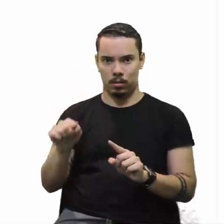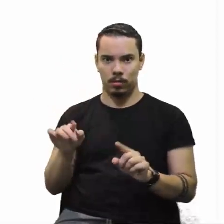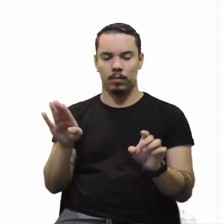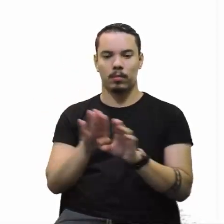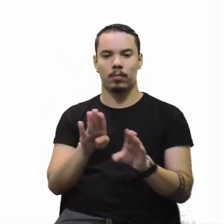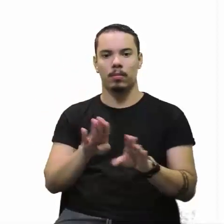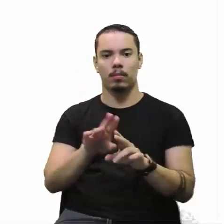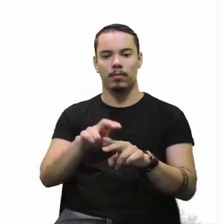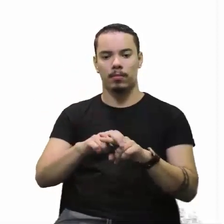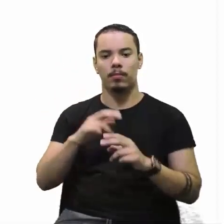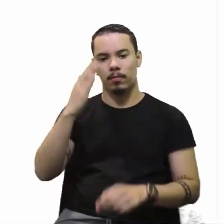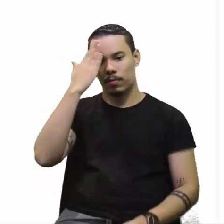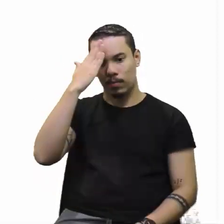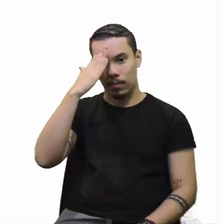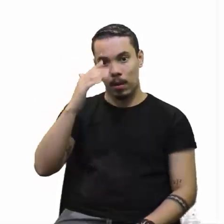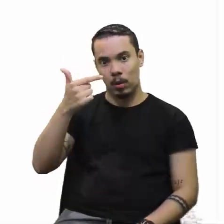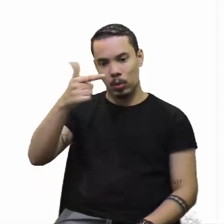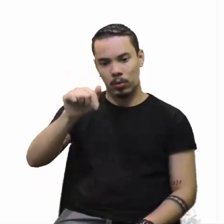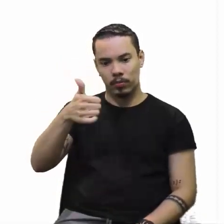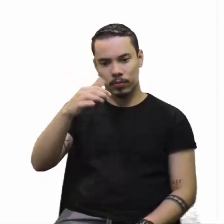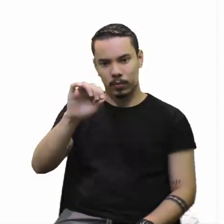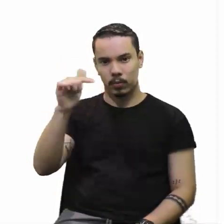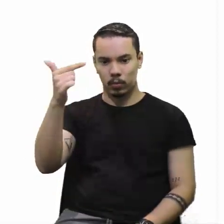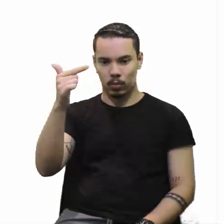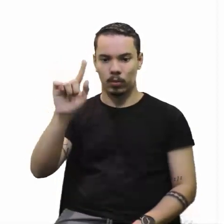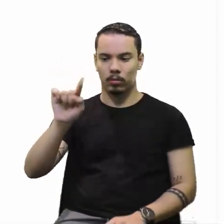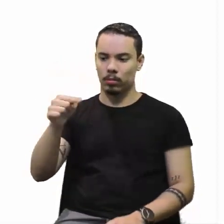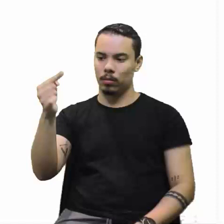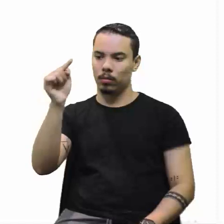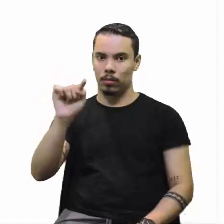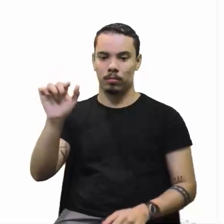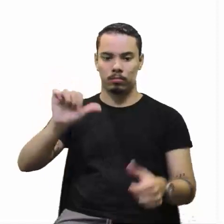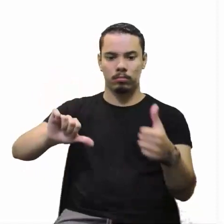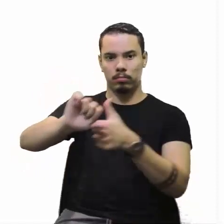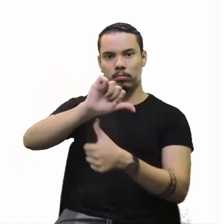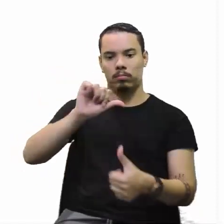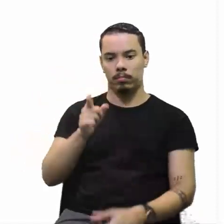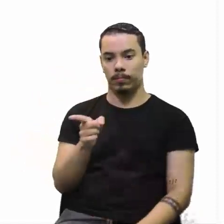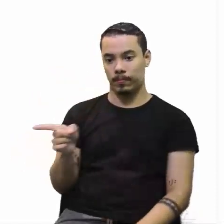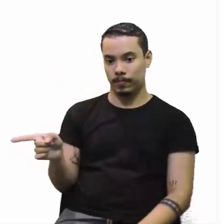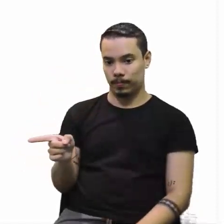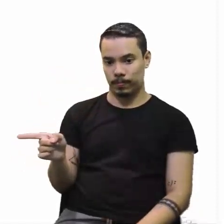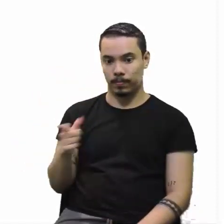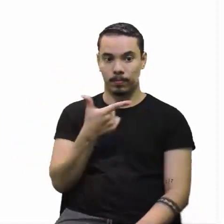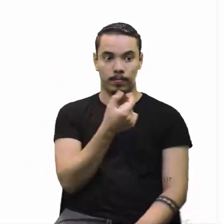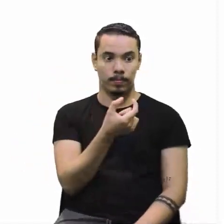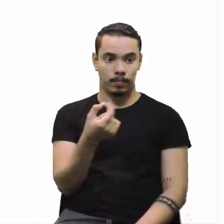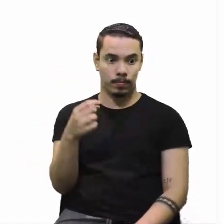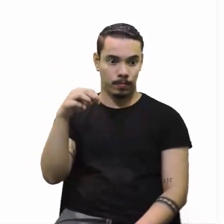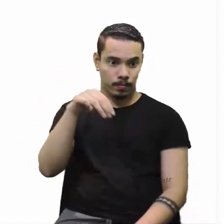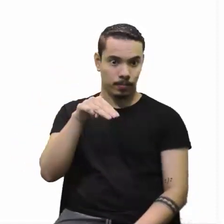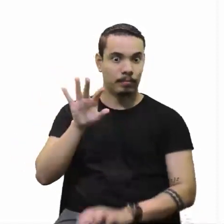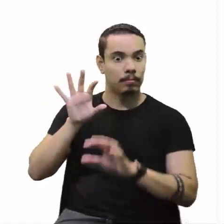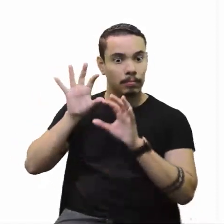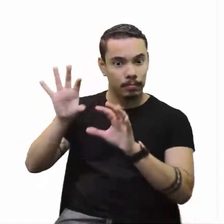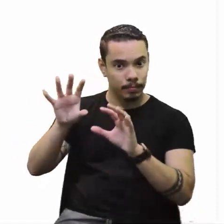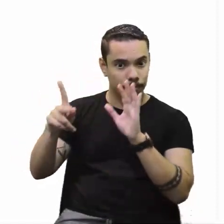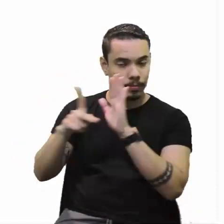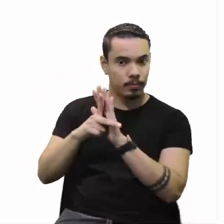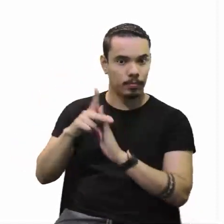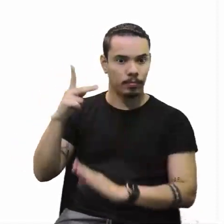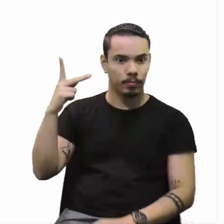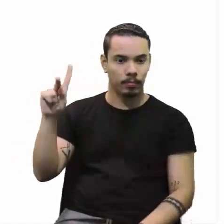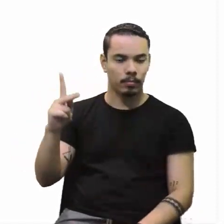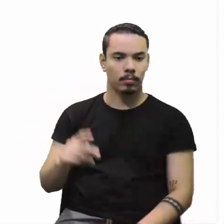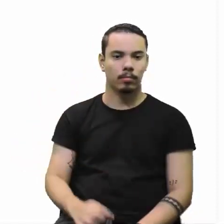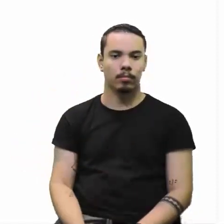200 metros. Então, nós temos aí um comprimento de onda de 200 metros. Desta emissora, né?